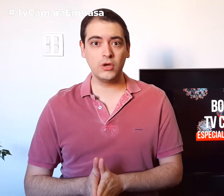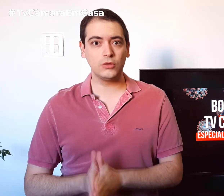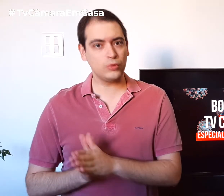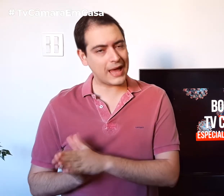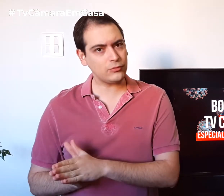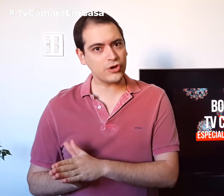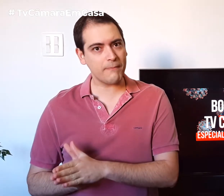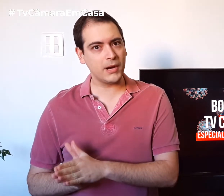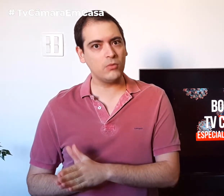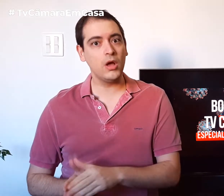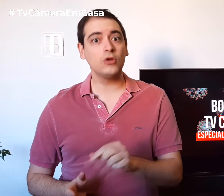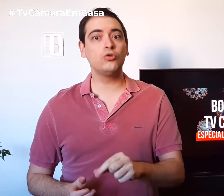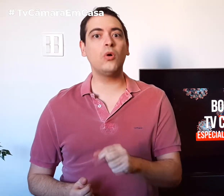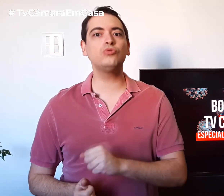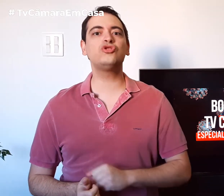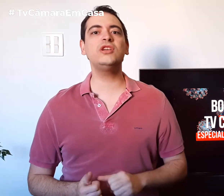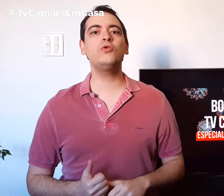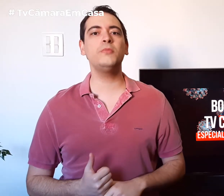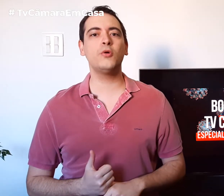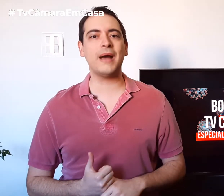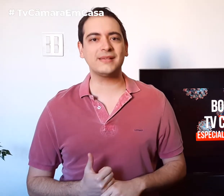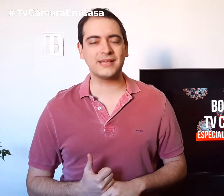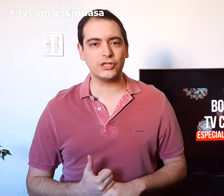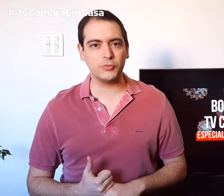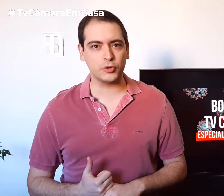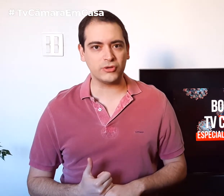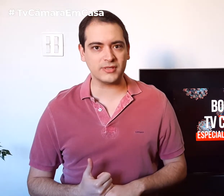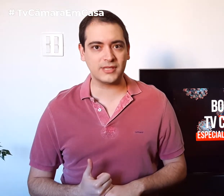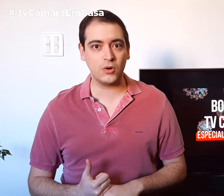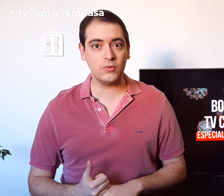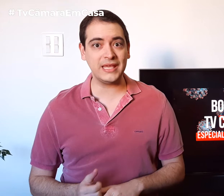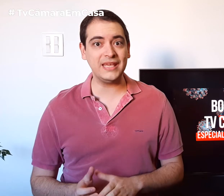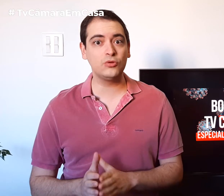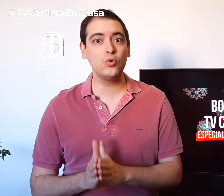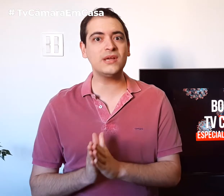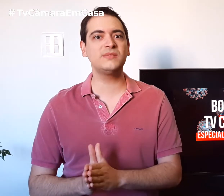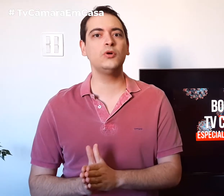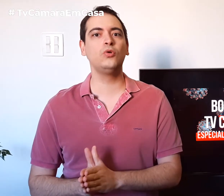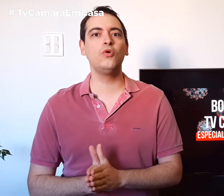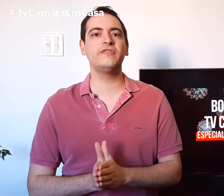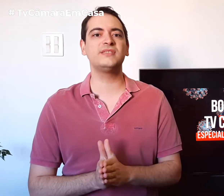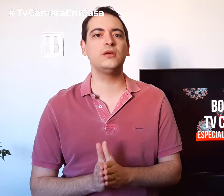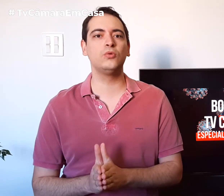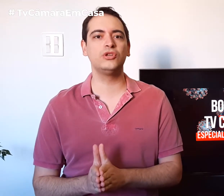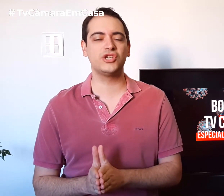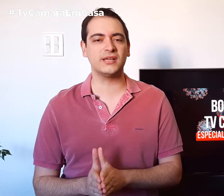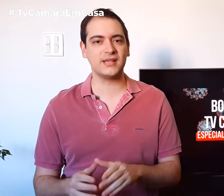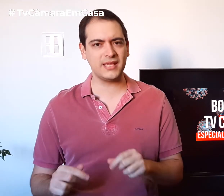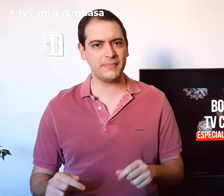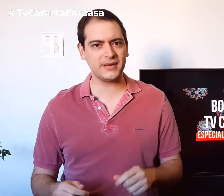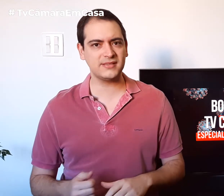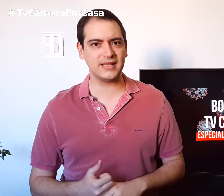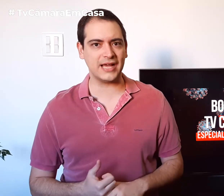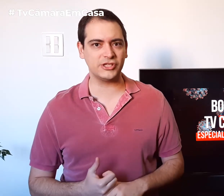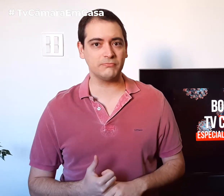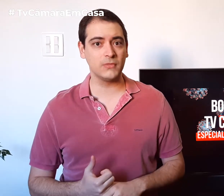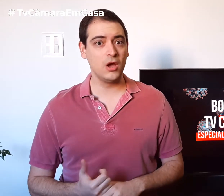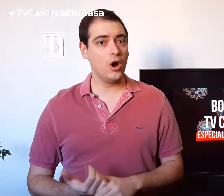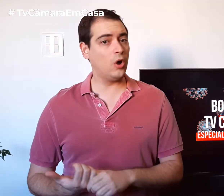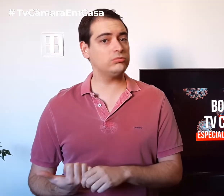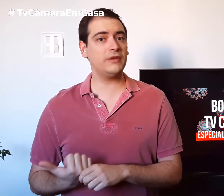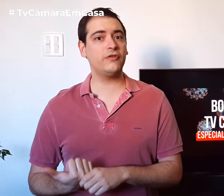Gifu, lá do Japão, doou 5 mil máscaras de proteção e 2 mil luvas cirúrgicas aqui para a